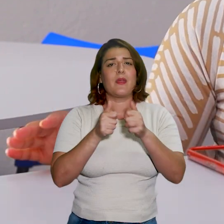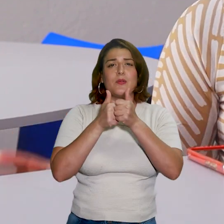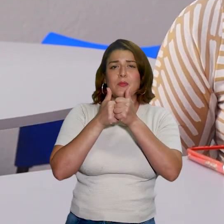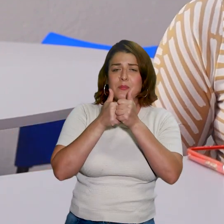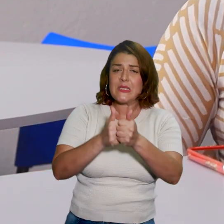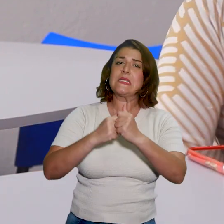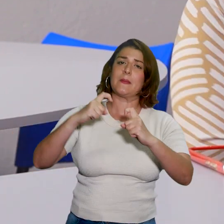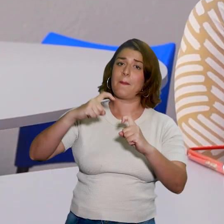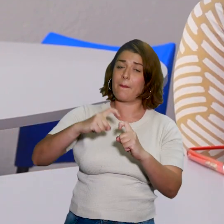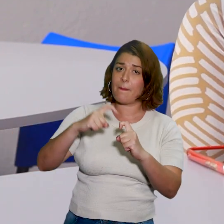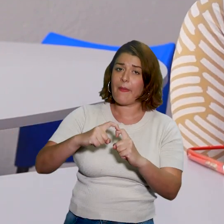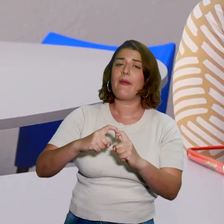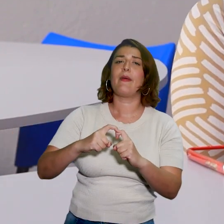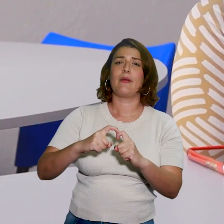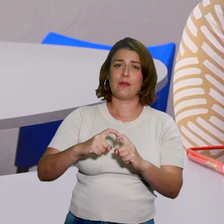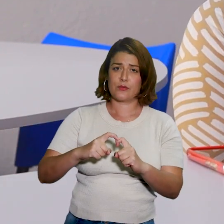acompanhamento, assim, com os médicos.